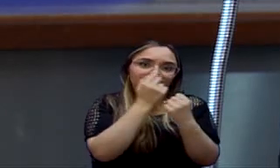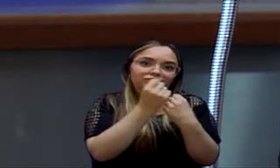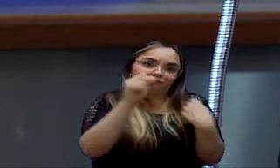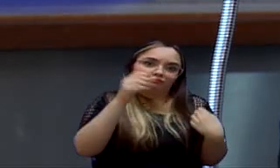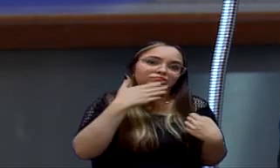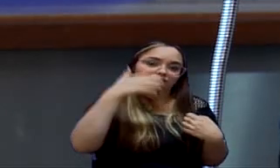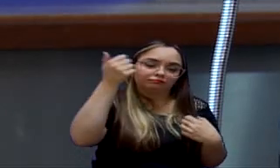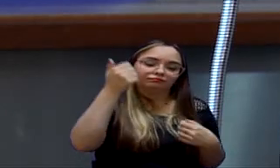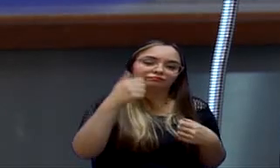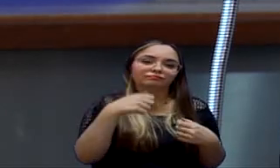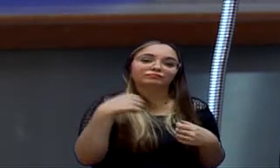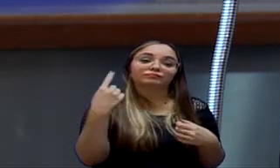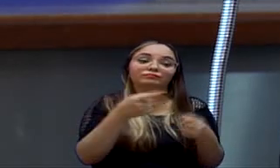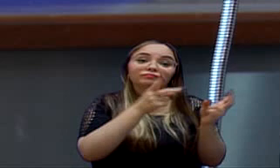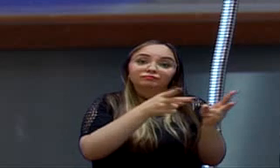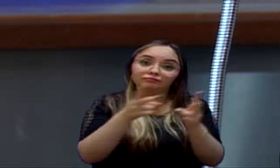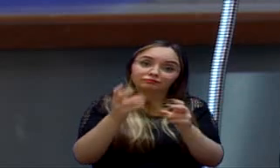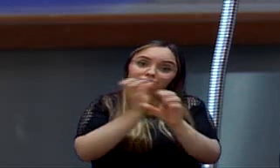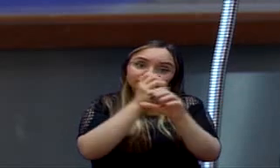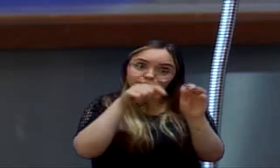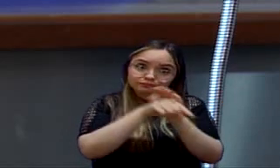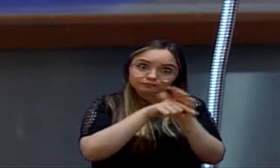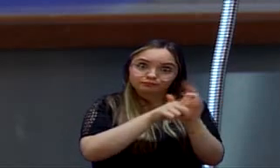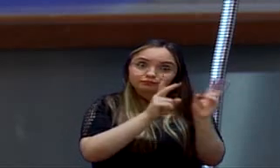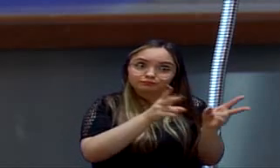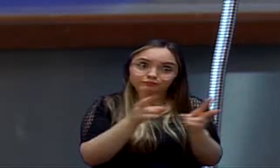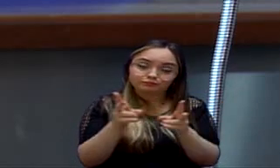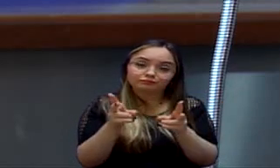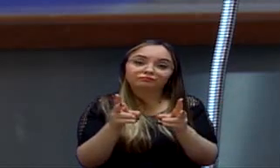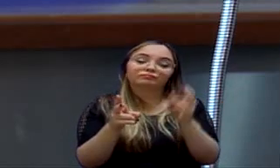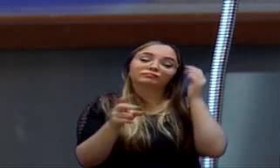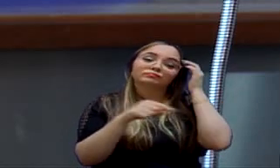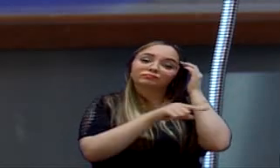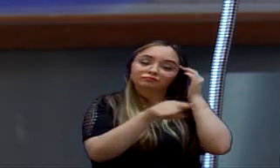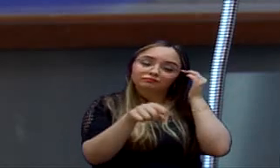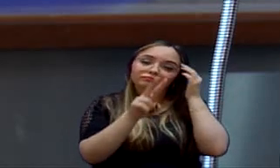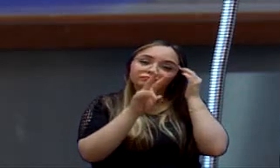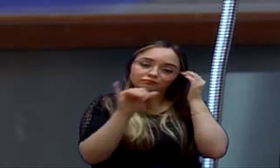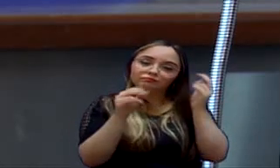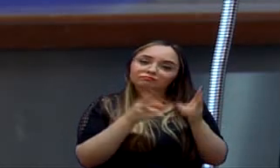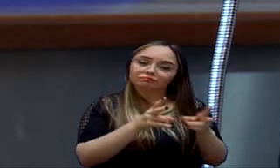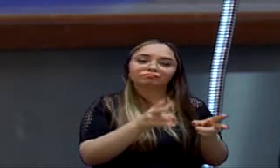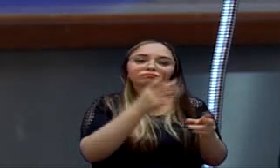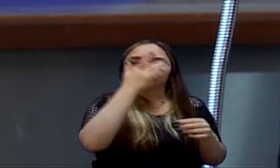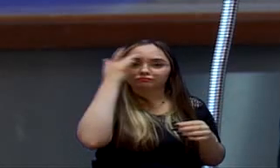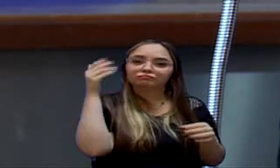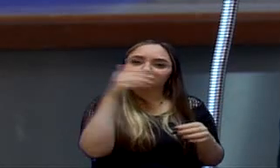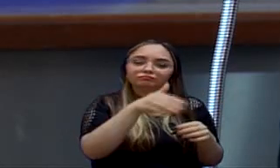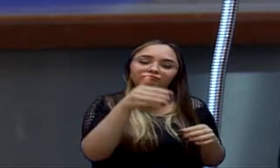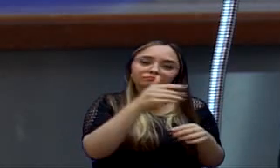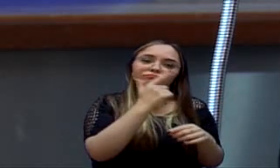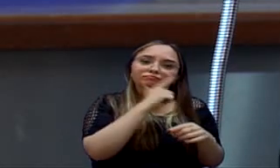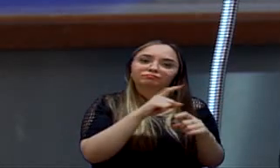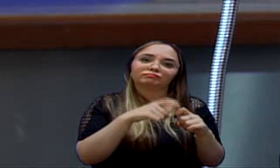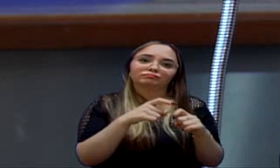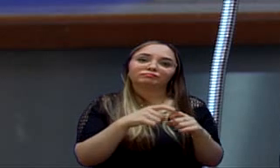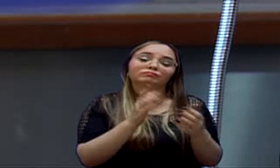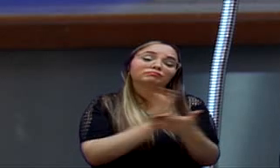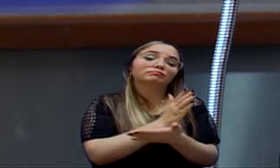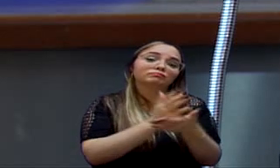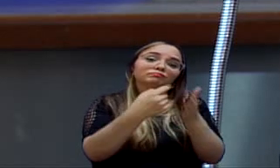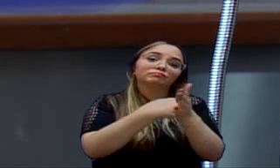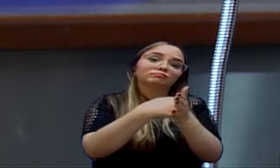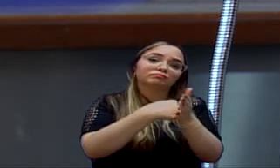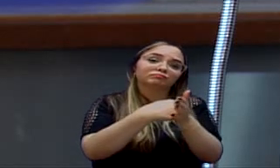e esses mesmos Laboratórios essa mesma rede credenciada que vai continuar atendendo tanto é que alguns desses exames